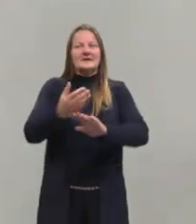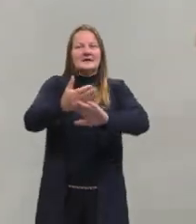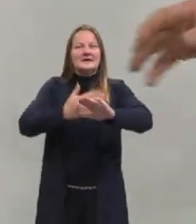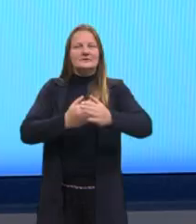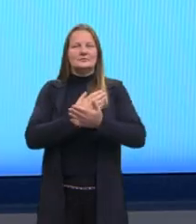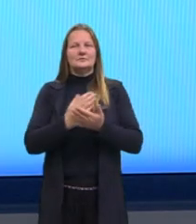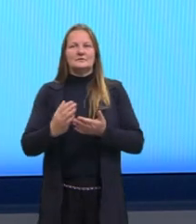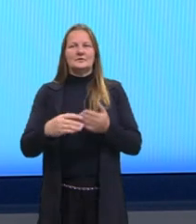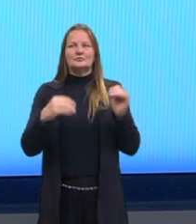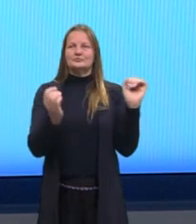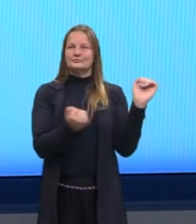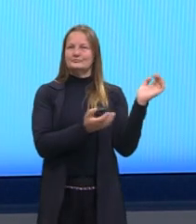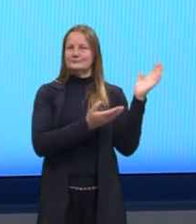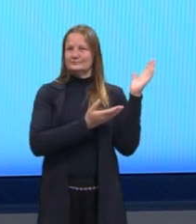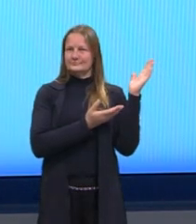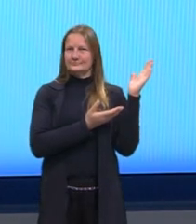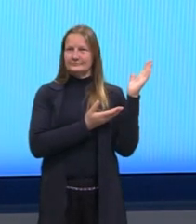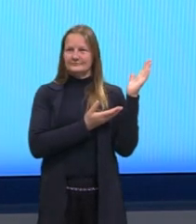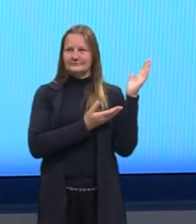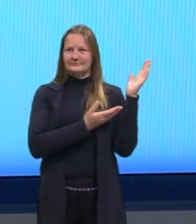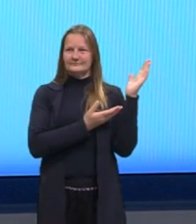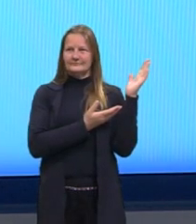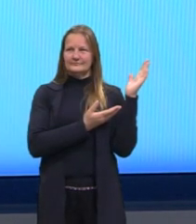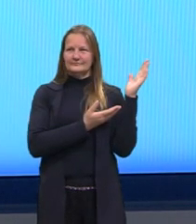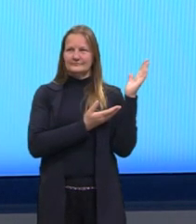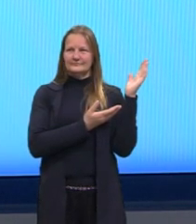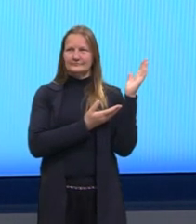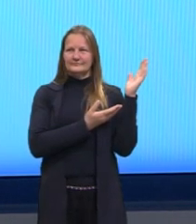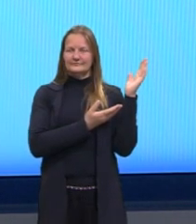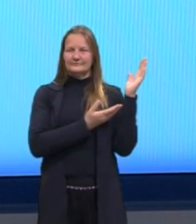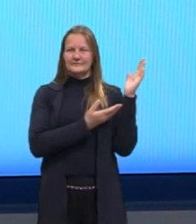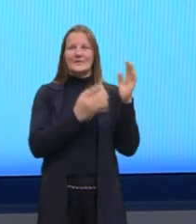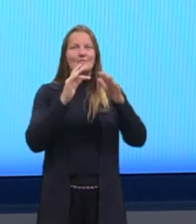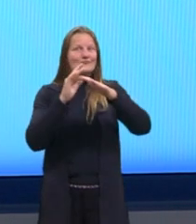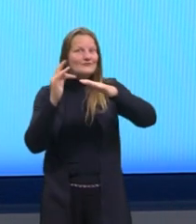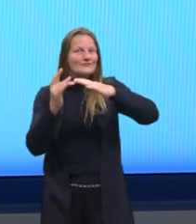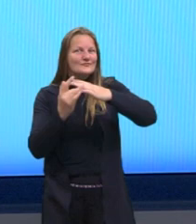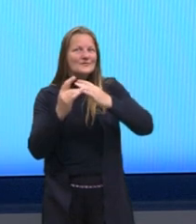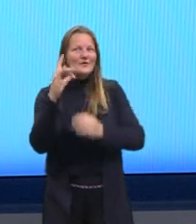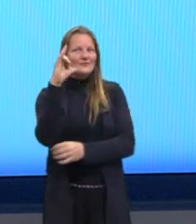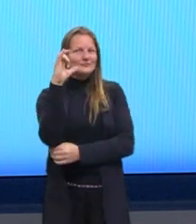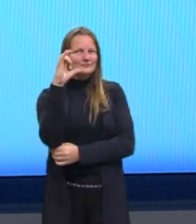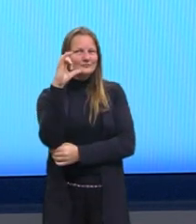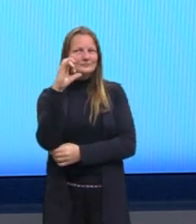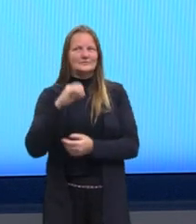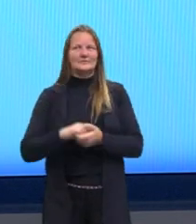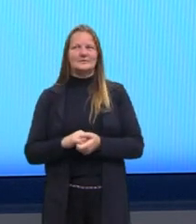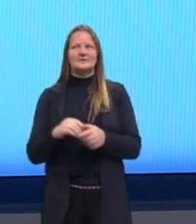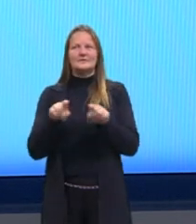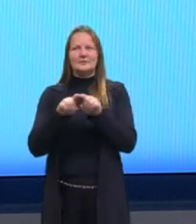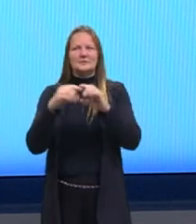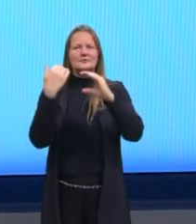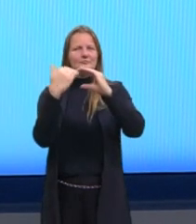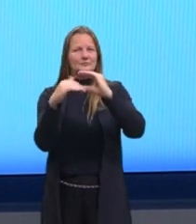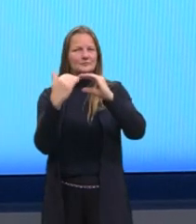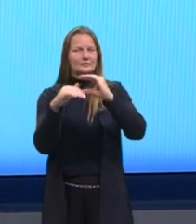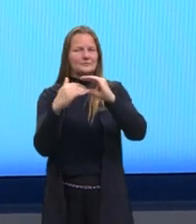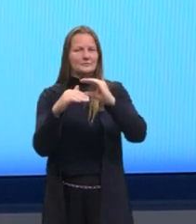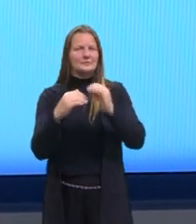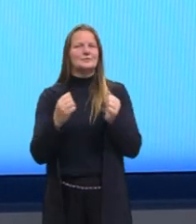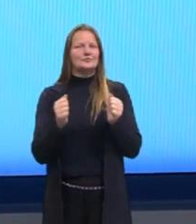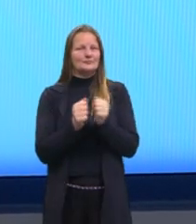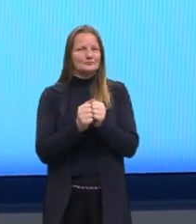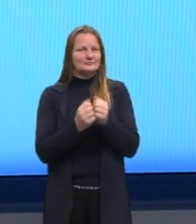vocês sabem que aqui no cantinho, né, vocês encontram a minha rede social, aqui o meu Instagram e também o meu